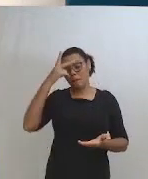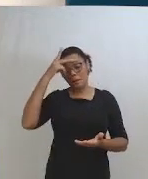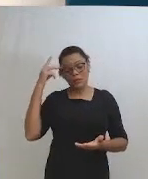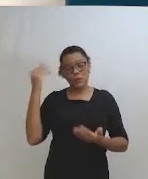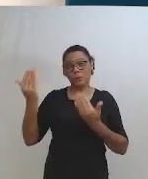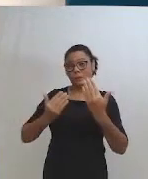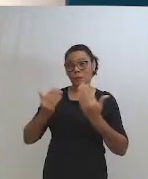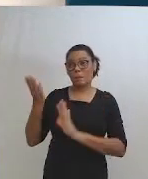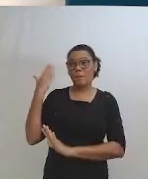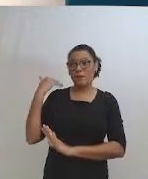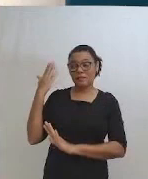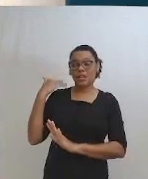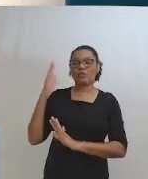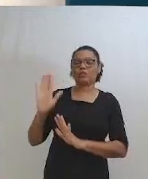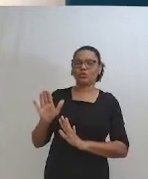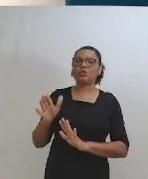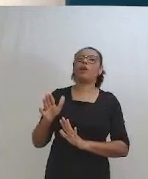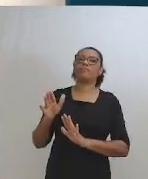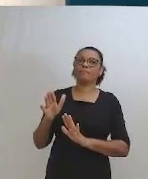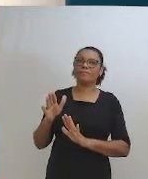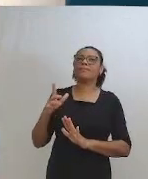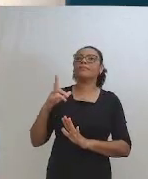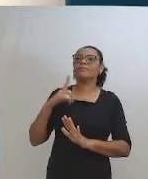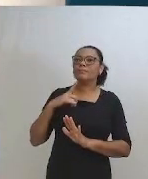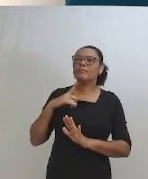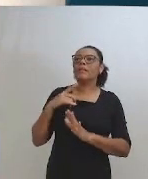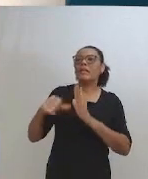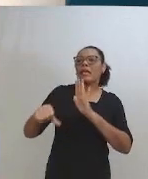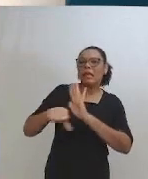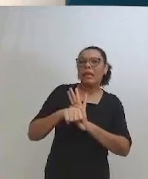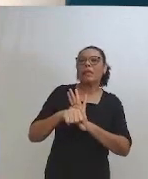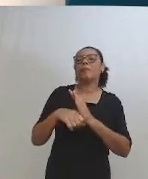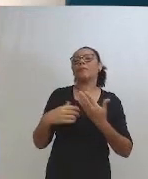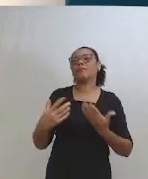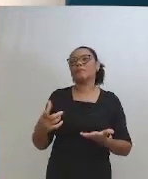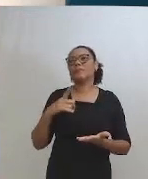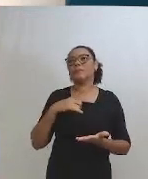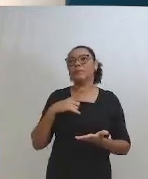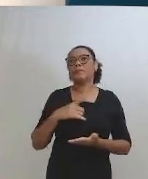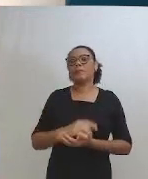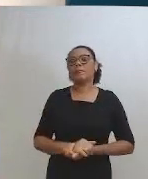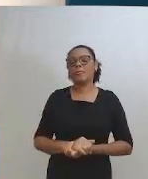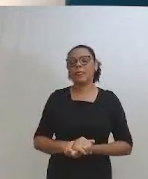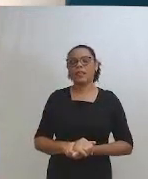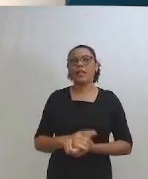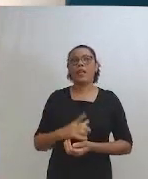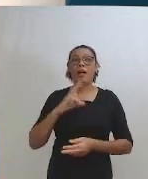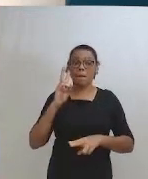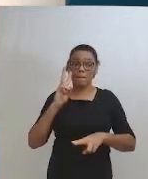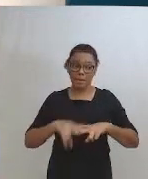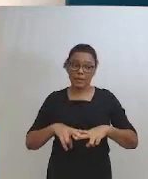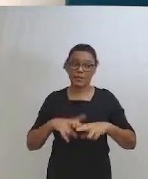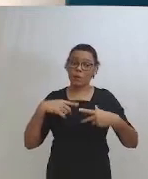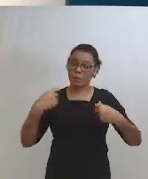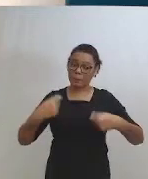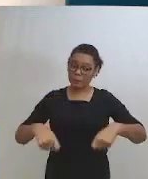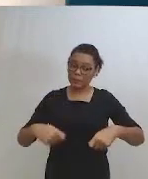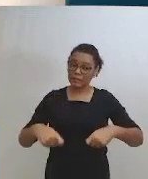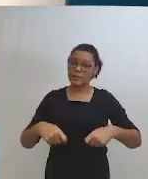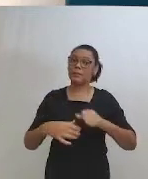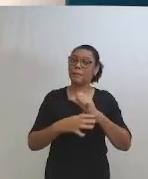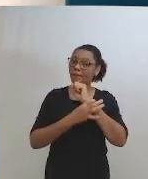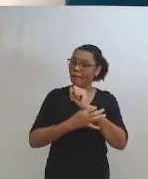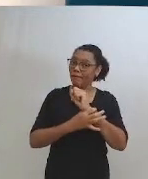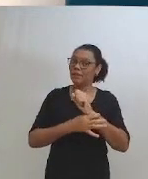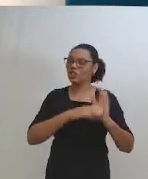criminal, a indicar também haver o efetivo risco da reiteração criminosa. A prisão se faz necessária para garantir a ordem pública.